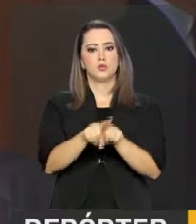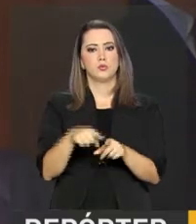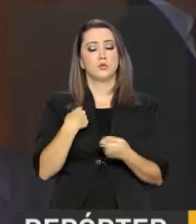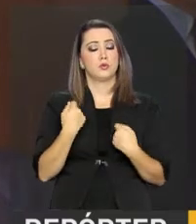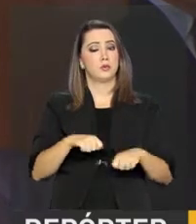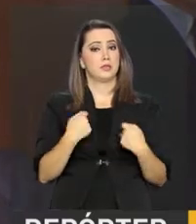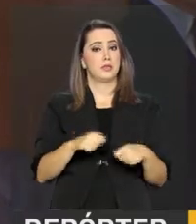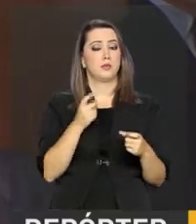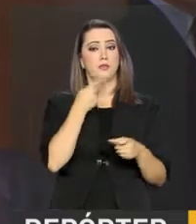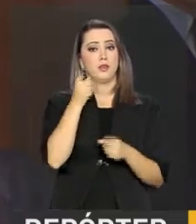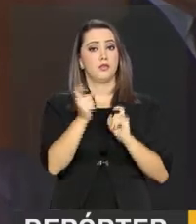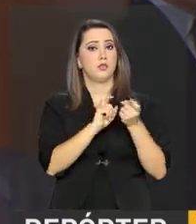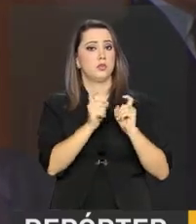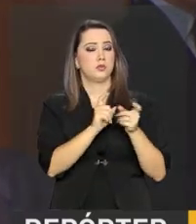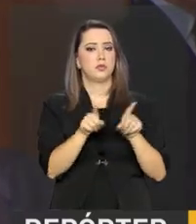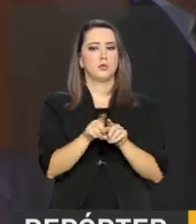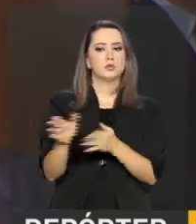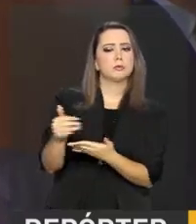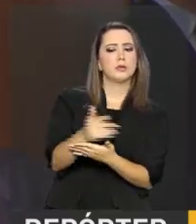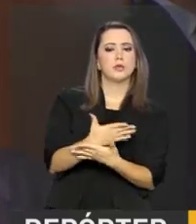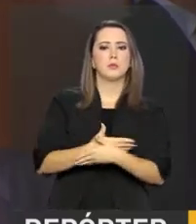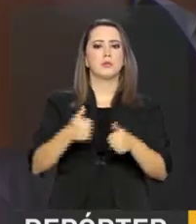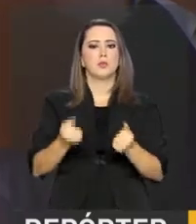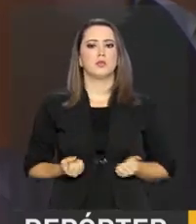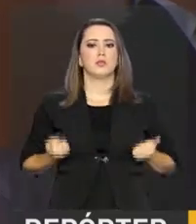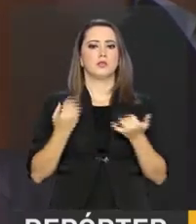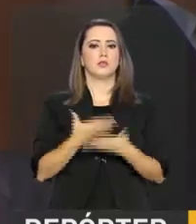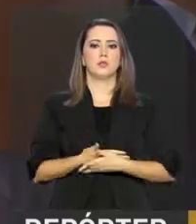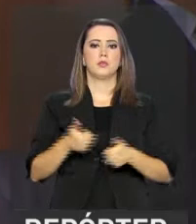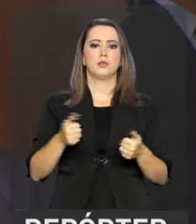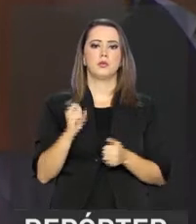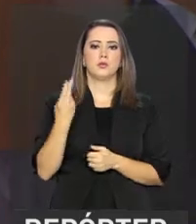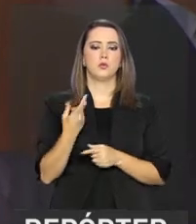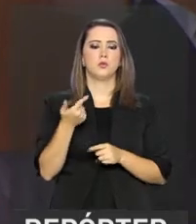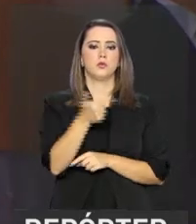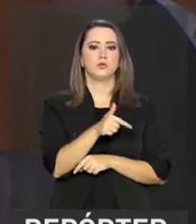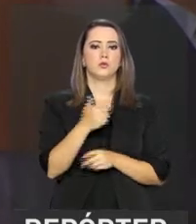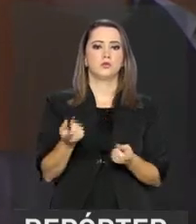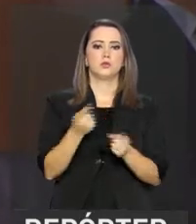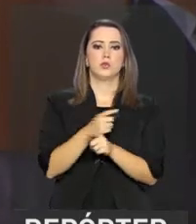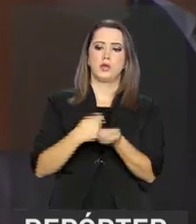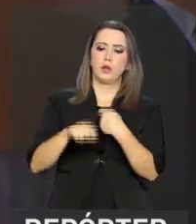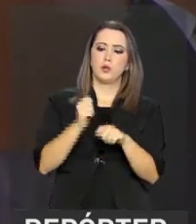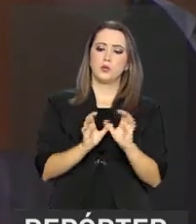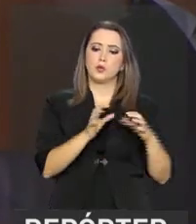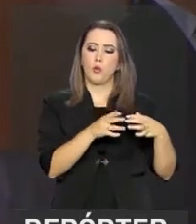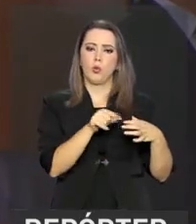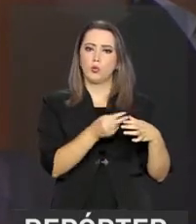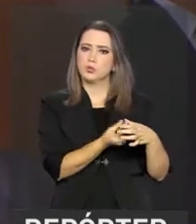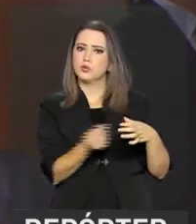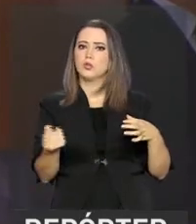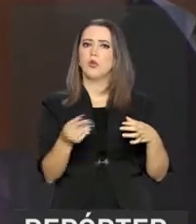gestão é você poder arrecadar melhor gastar melhor recurso ou então de outra forma inverso economizam a partida sobre o